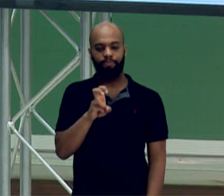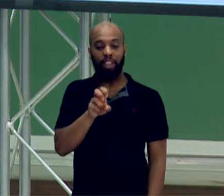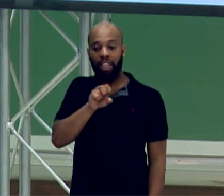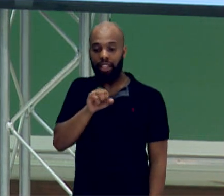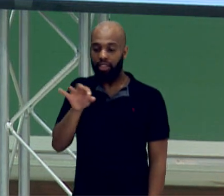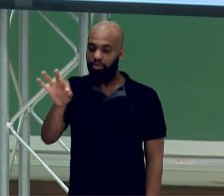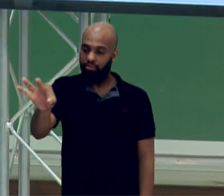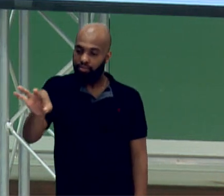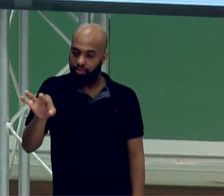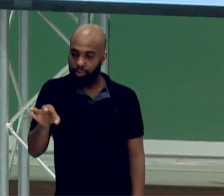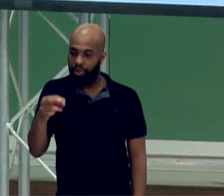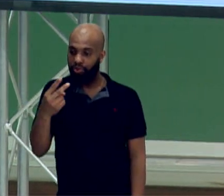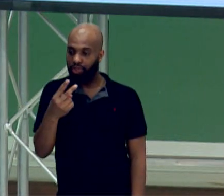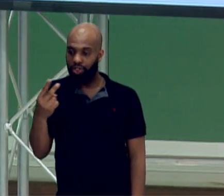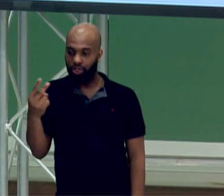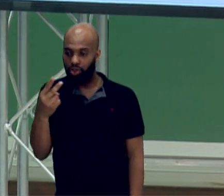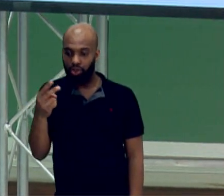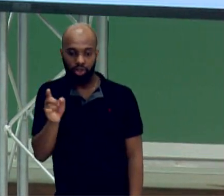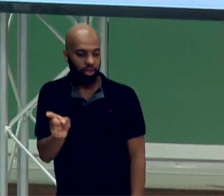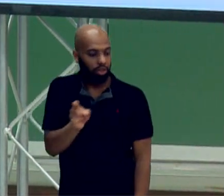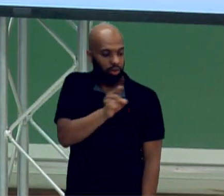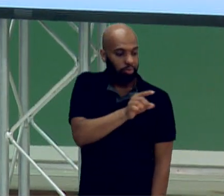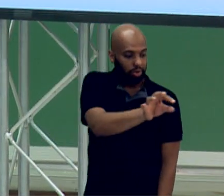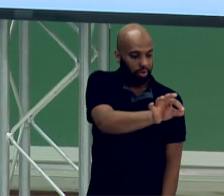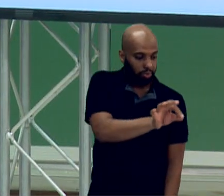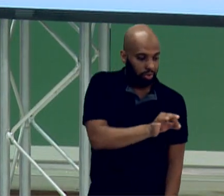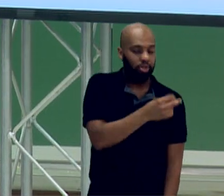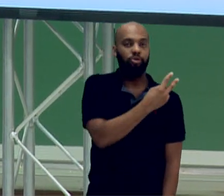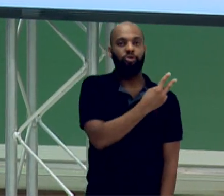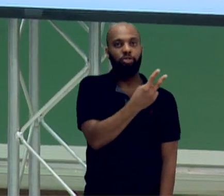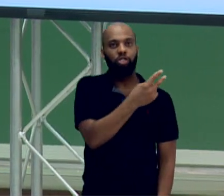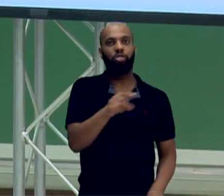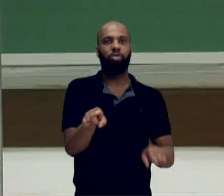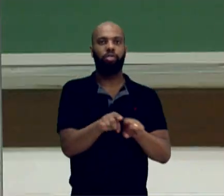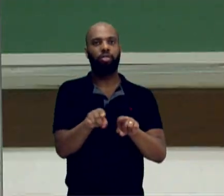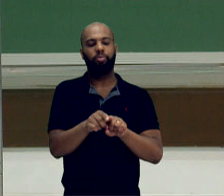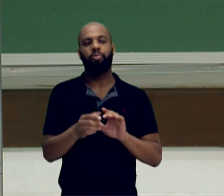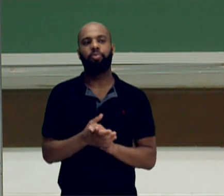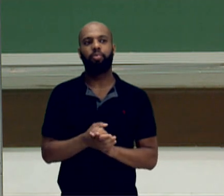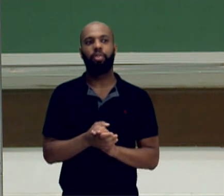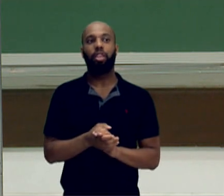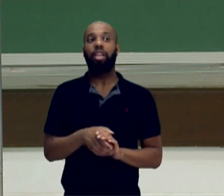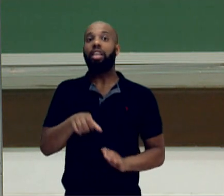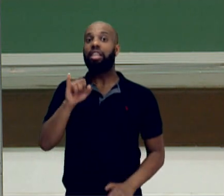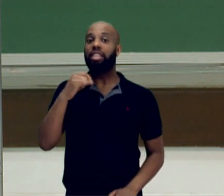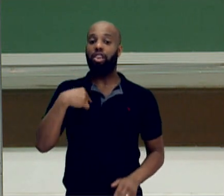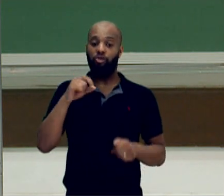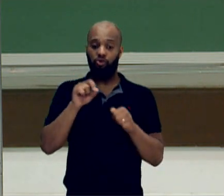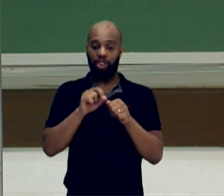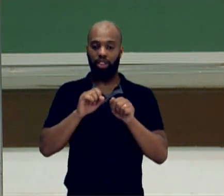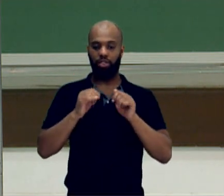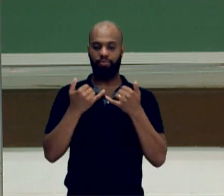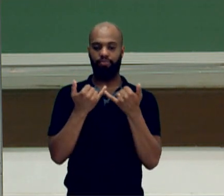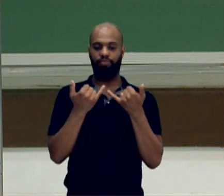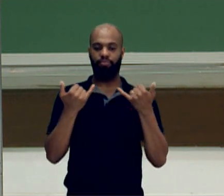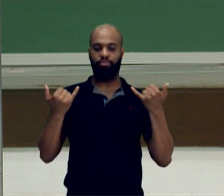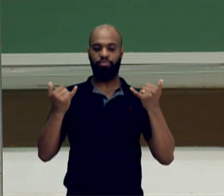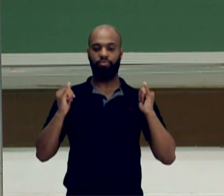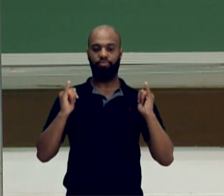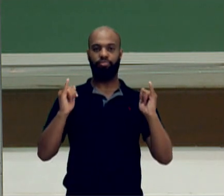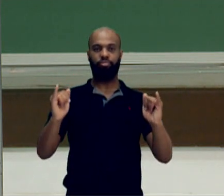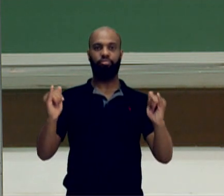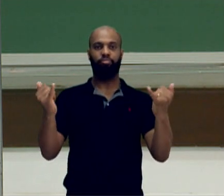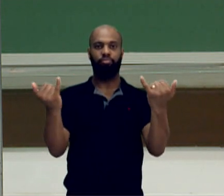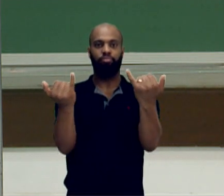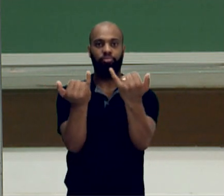das laterais dele é 22, a outra também vai ser 22. Se eu vou cercar esse terreno, ou seja, eu